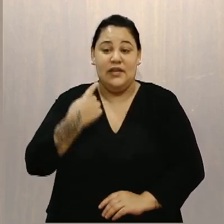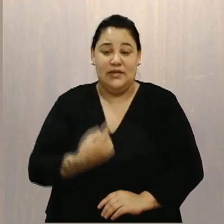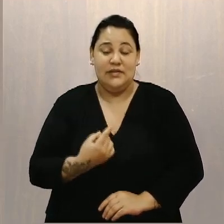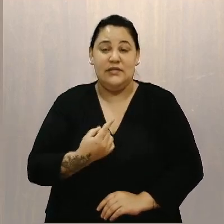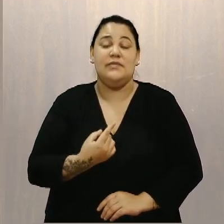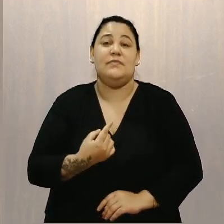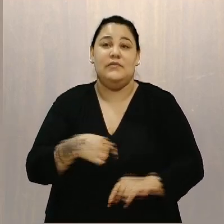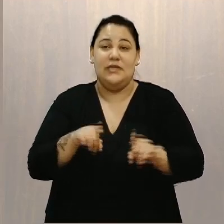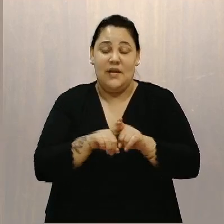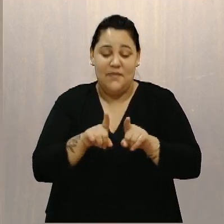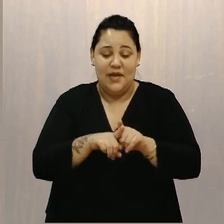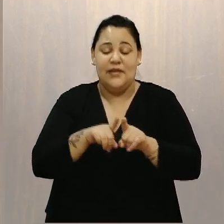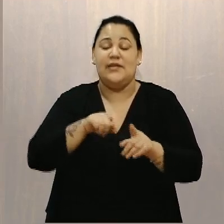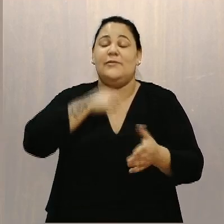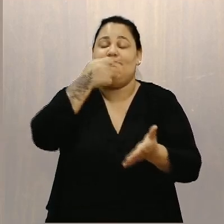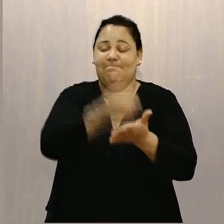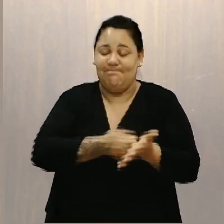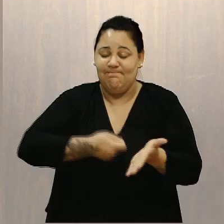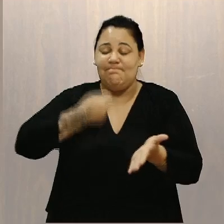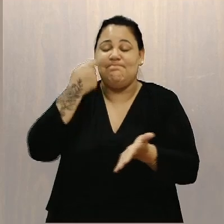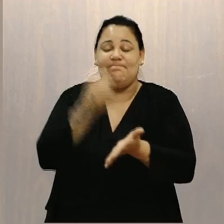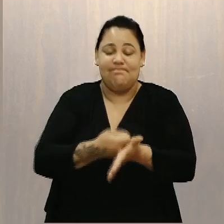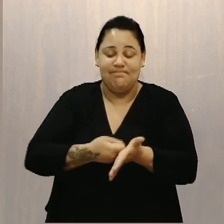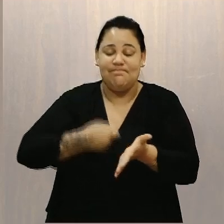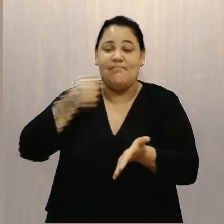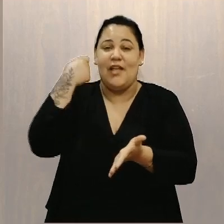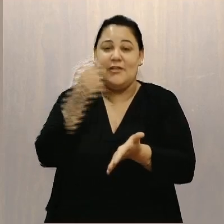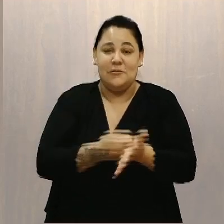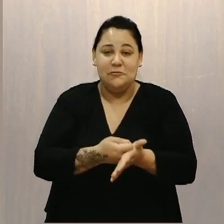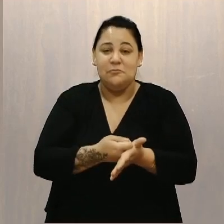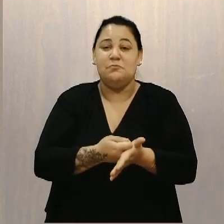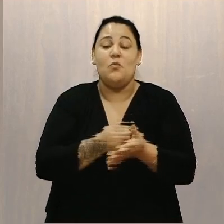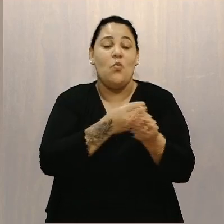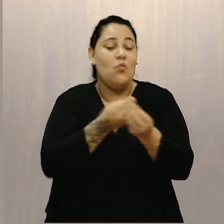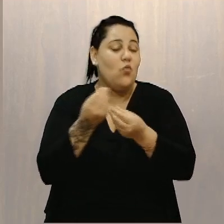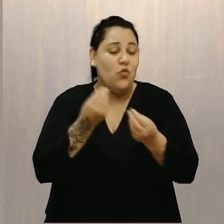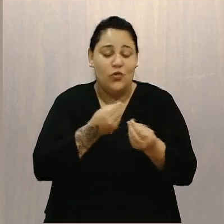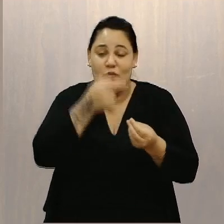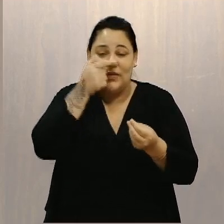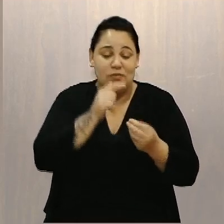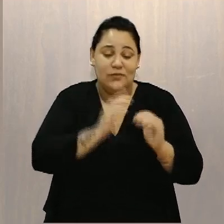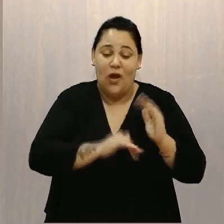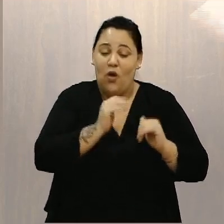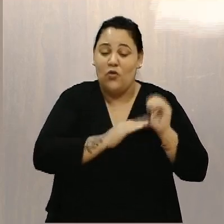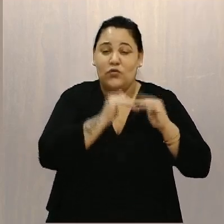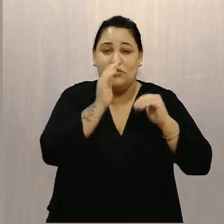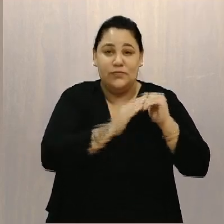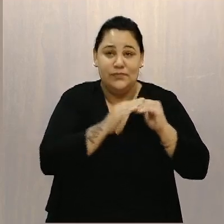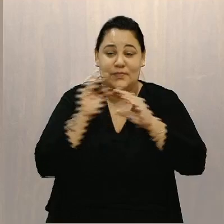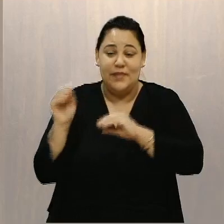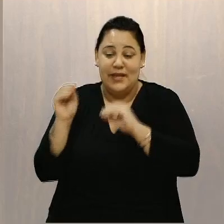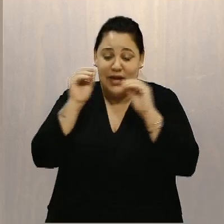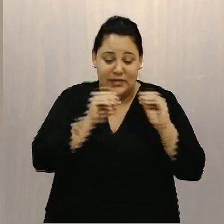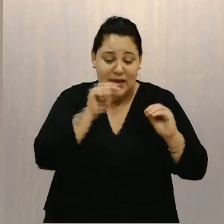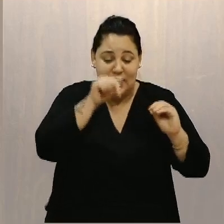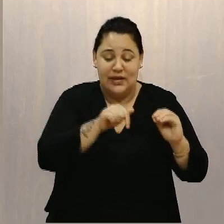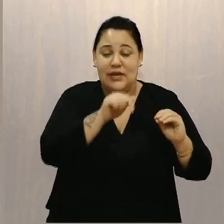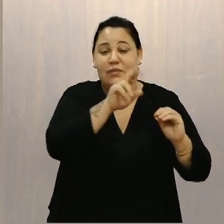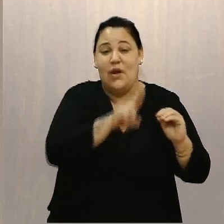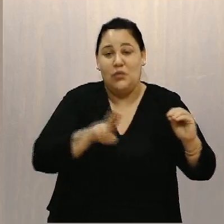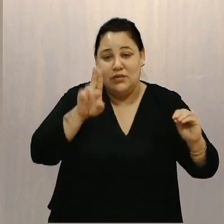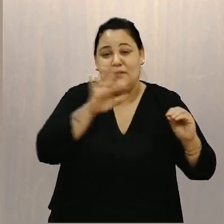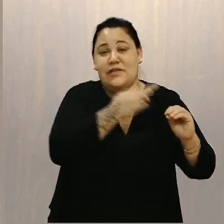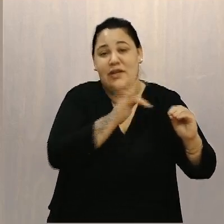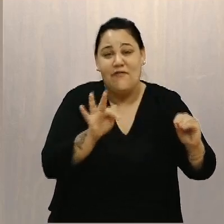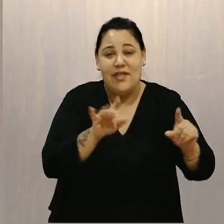foi incansável na luta para construção, para que fosse trazido até a nossa